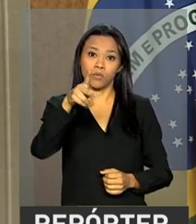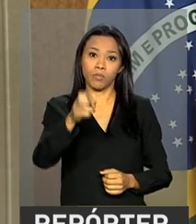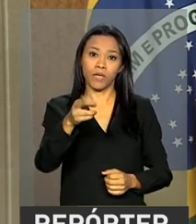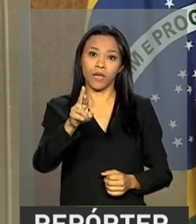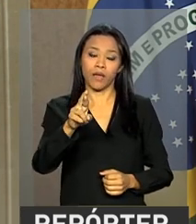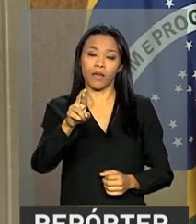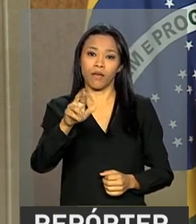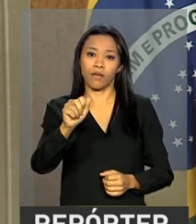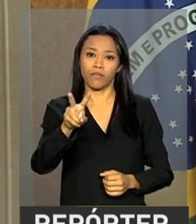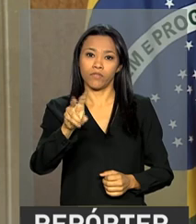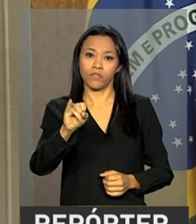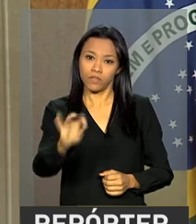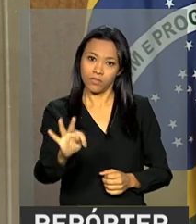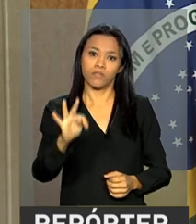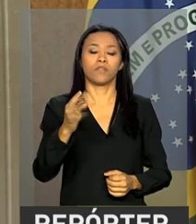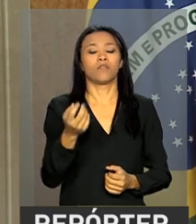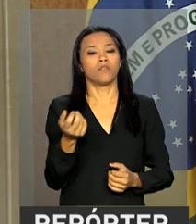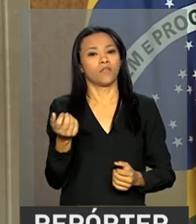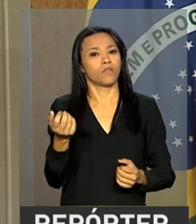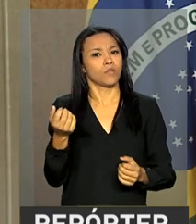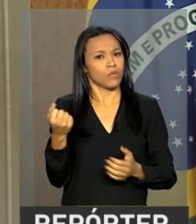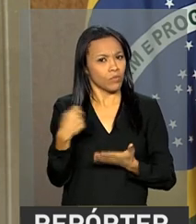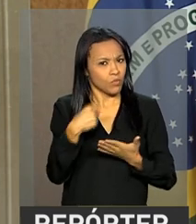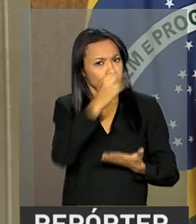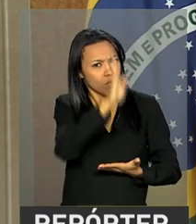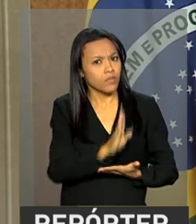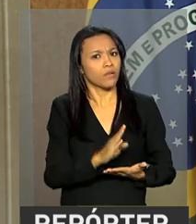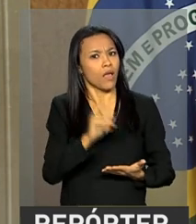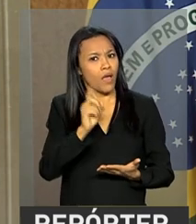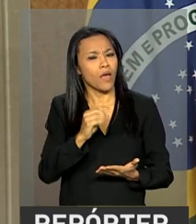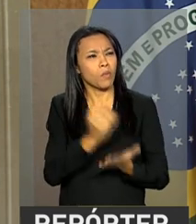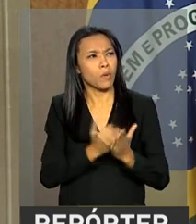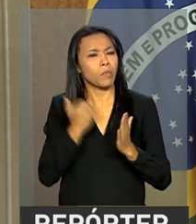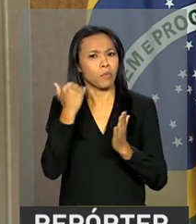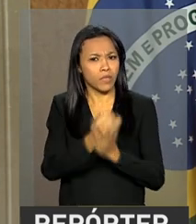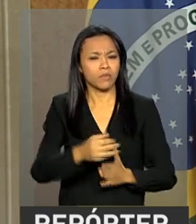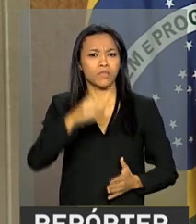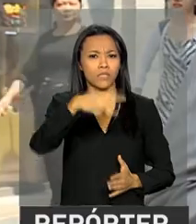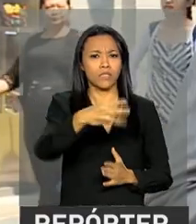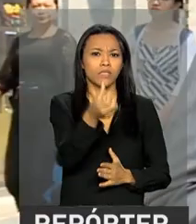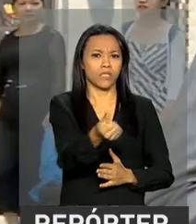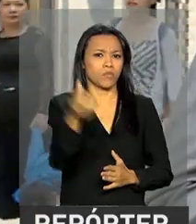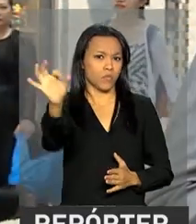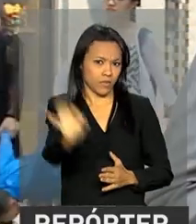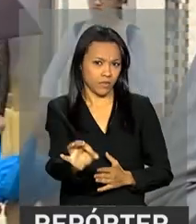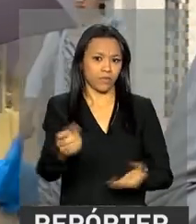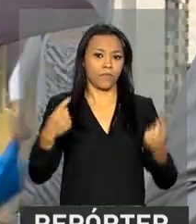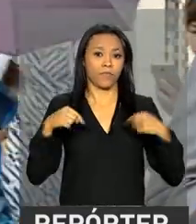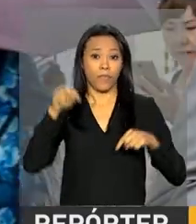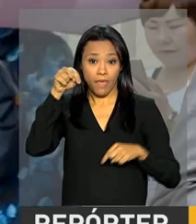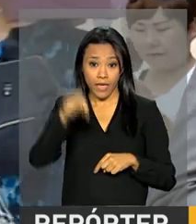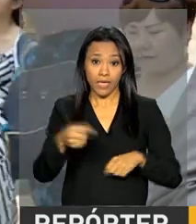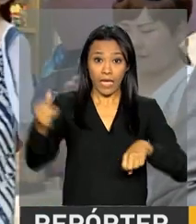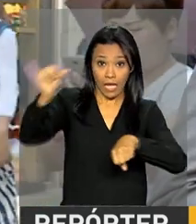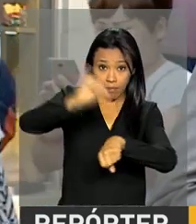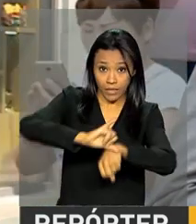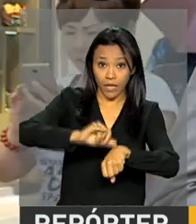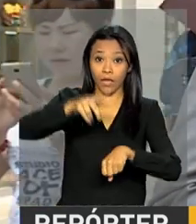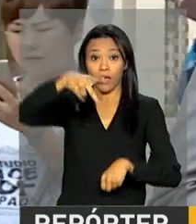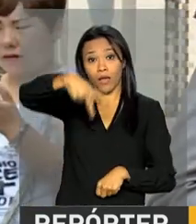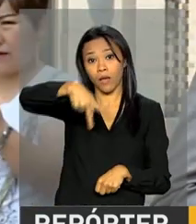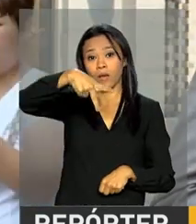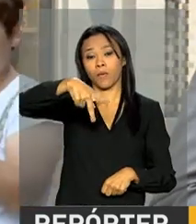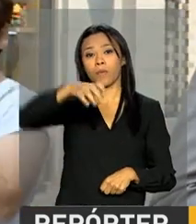Brasil. Realmente é um crescimento de 33%. É aqui na capital Pequim que acontece